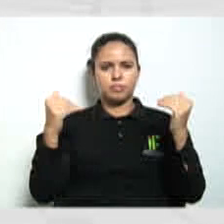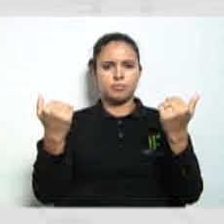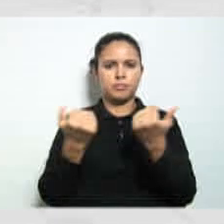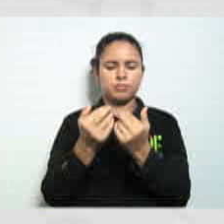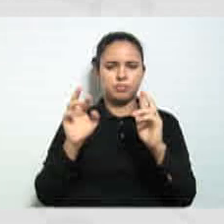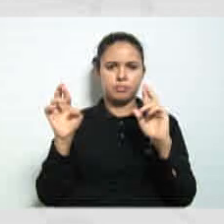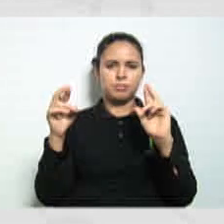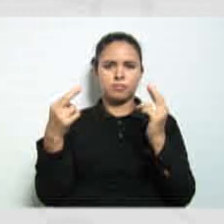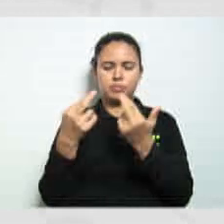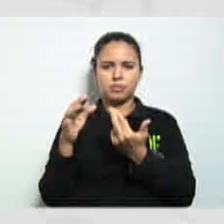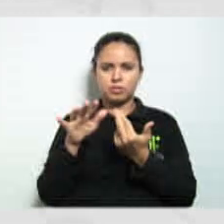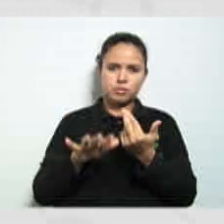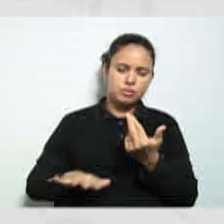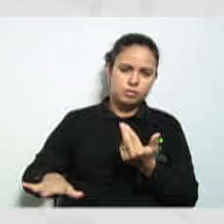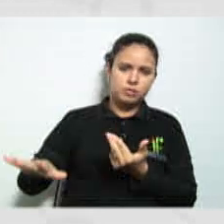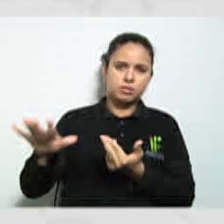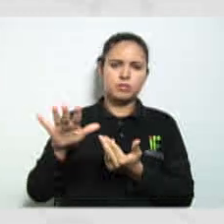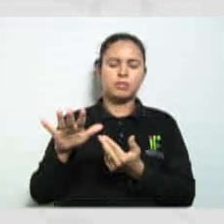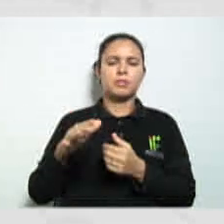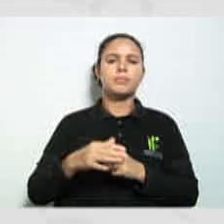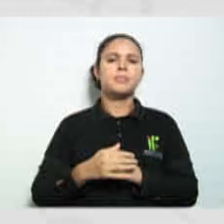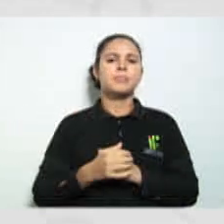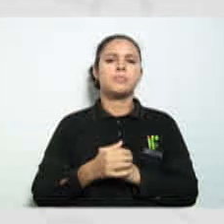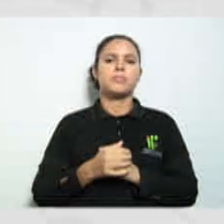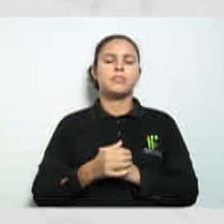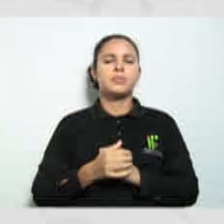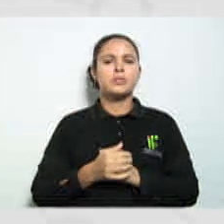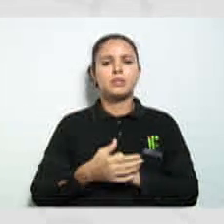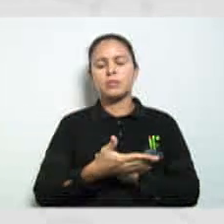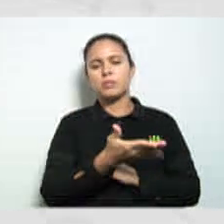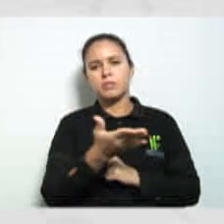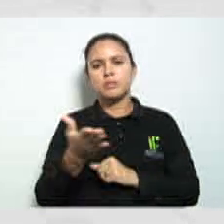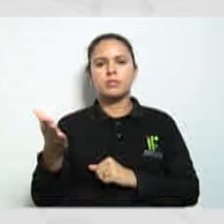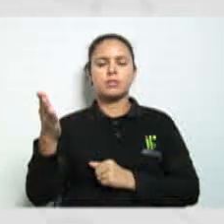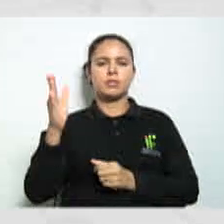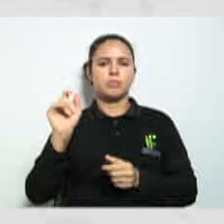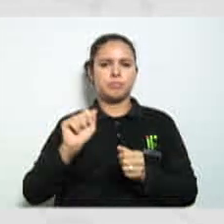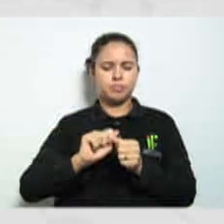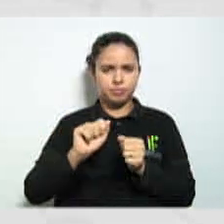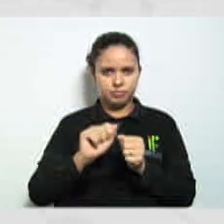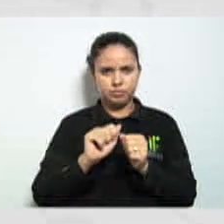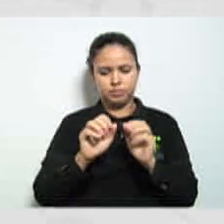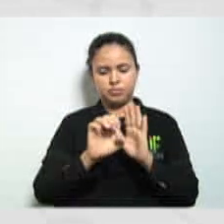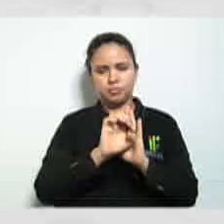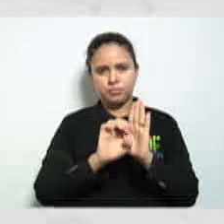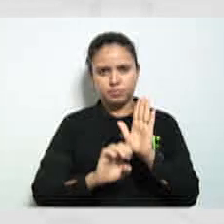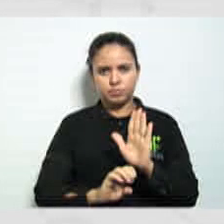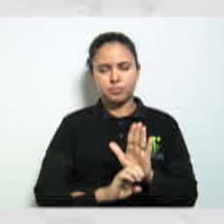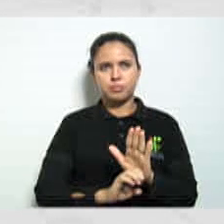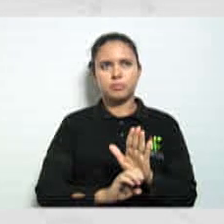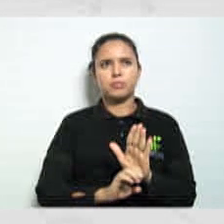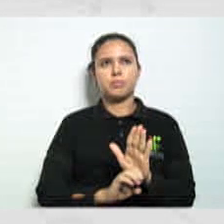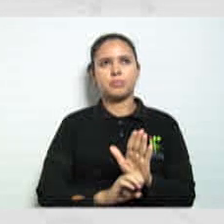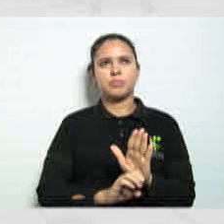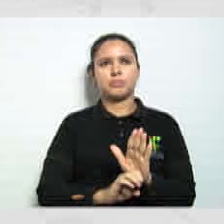Assembleia Geral. Com certeza. Então, quando vocês forem constituir o estatuto,